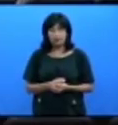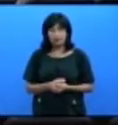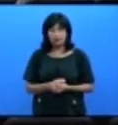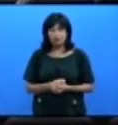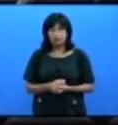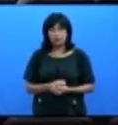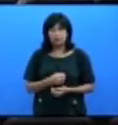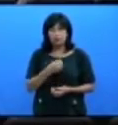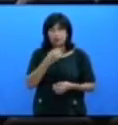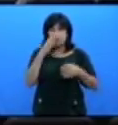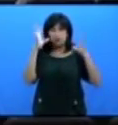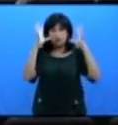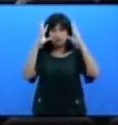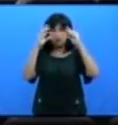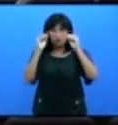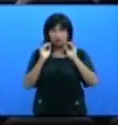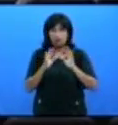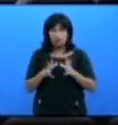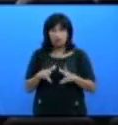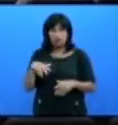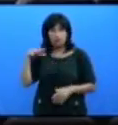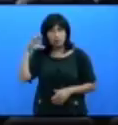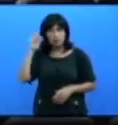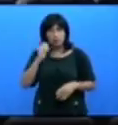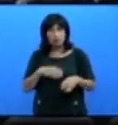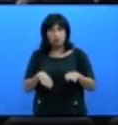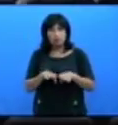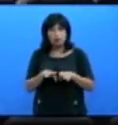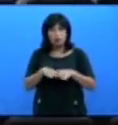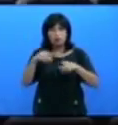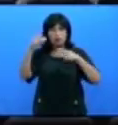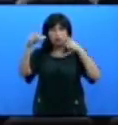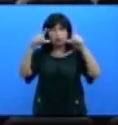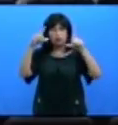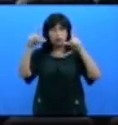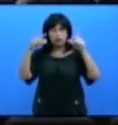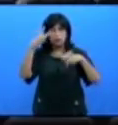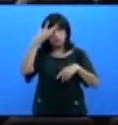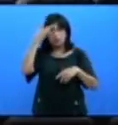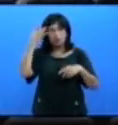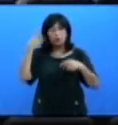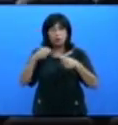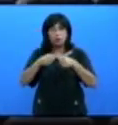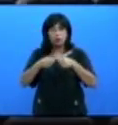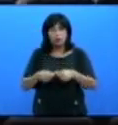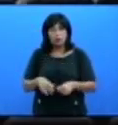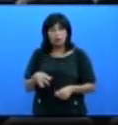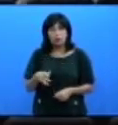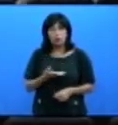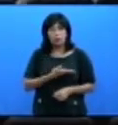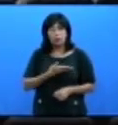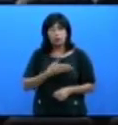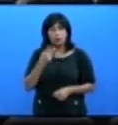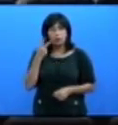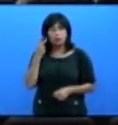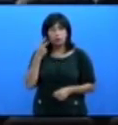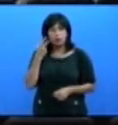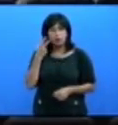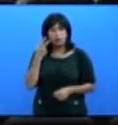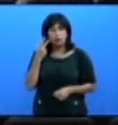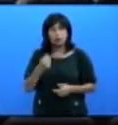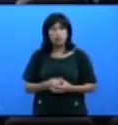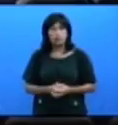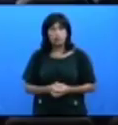Bom, boa noite a todos, ouvintes, telespectadores, público aqui presente, meus colegas vereadores. Esse recurso